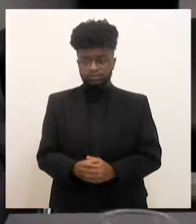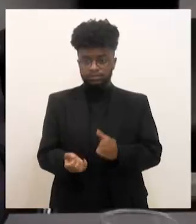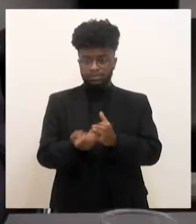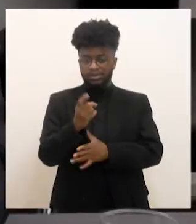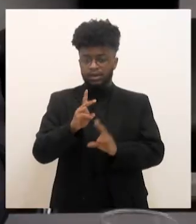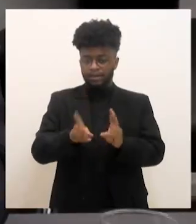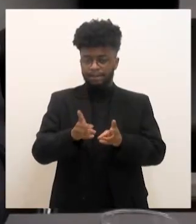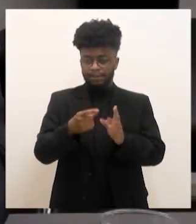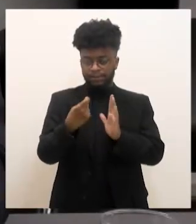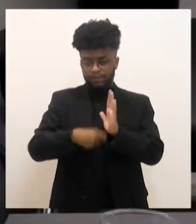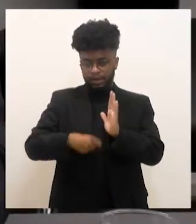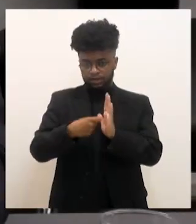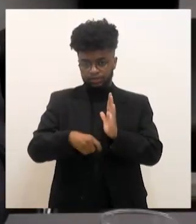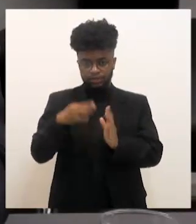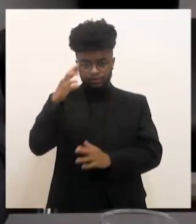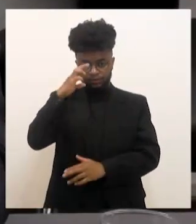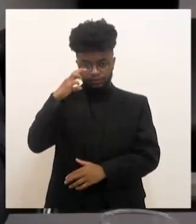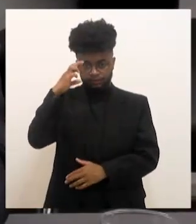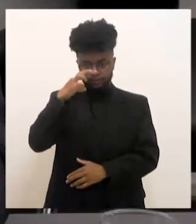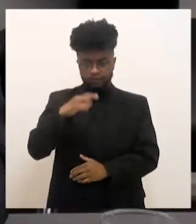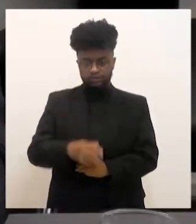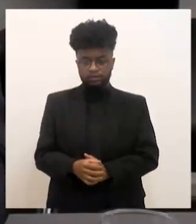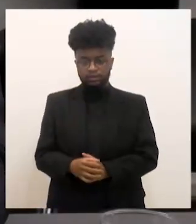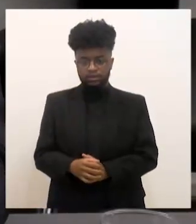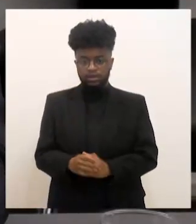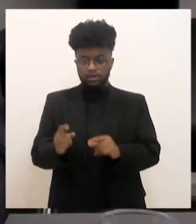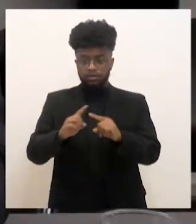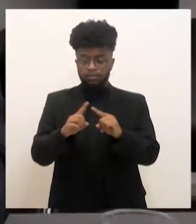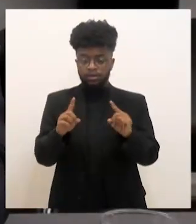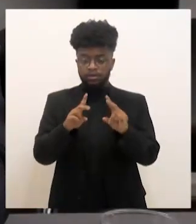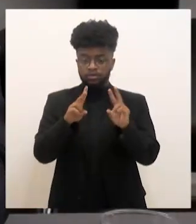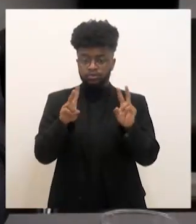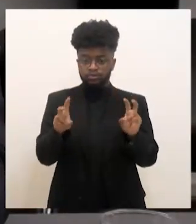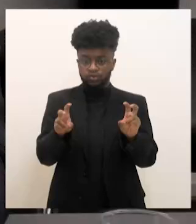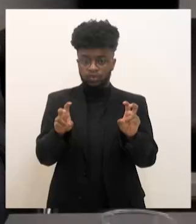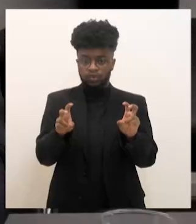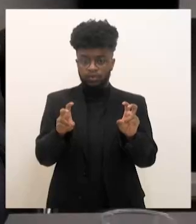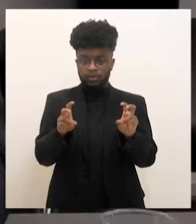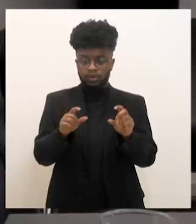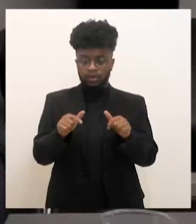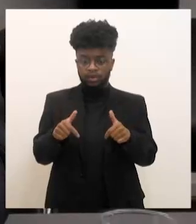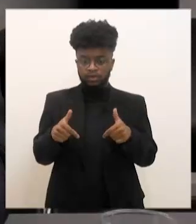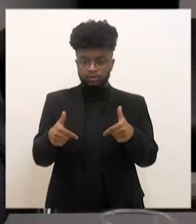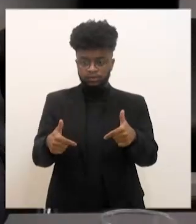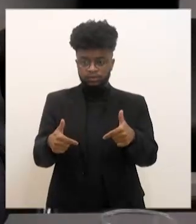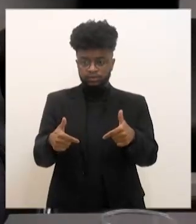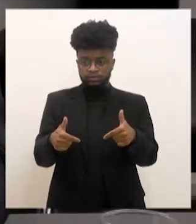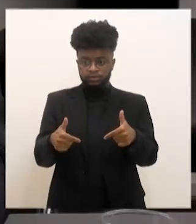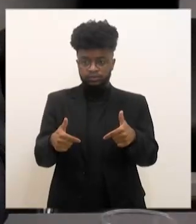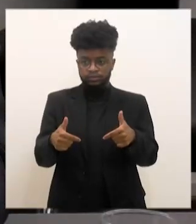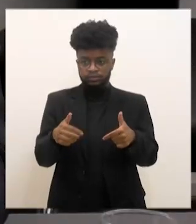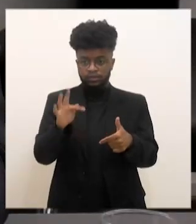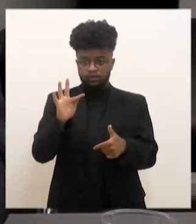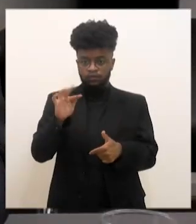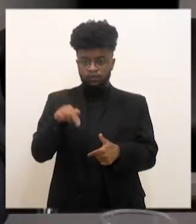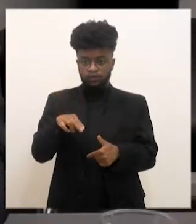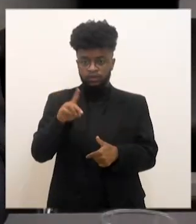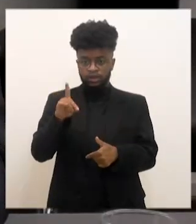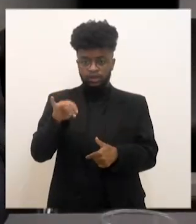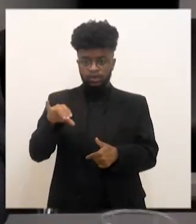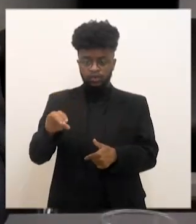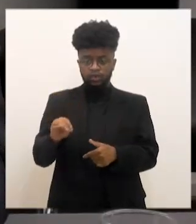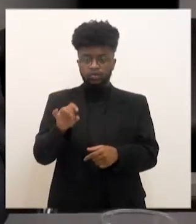mesma taxa de fiscalização, mas em relação à atividade de fundeio apenas na Baía